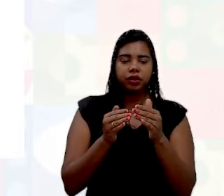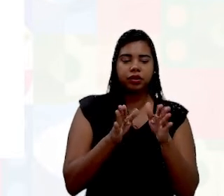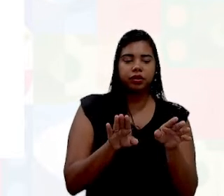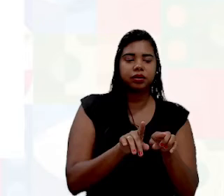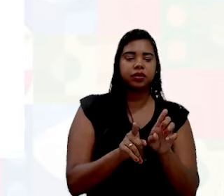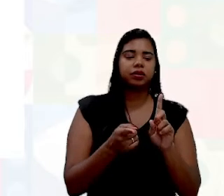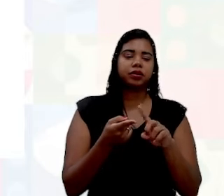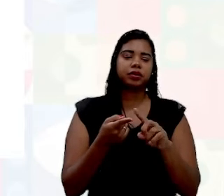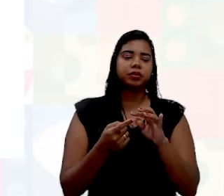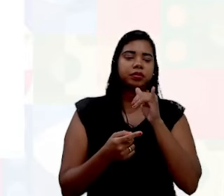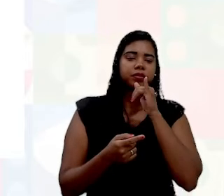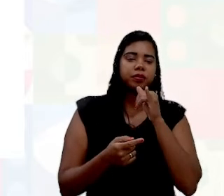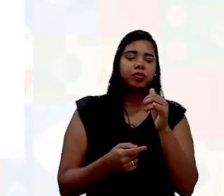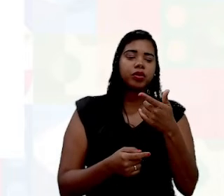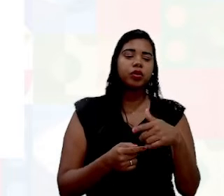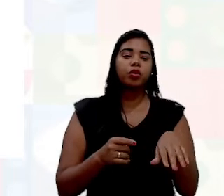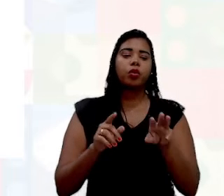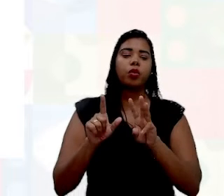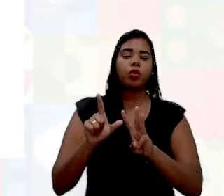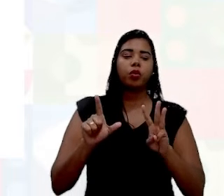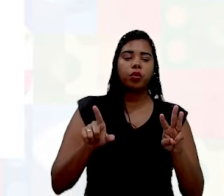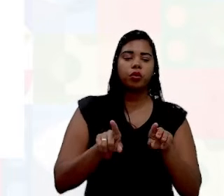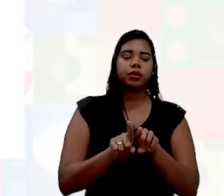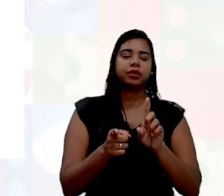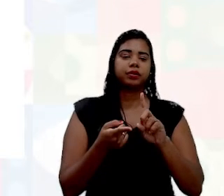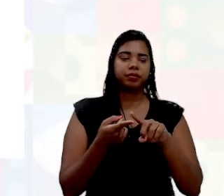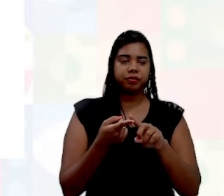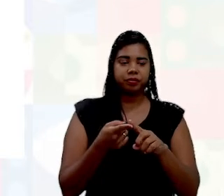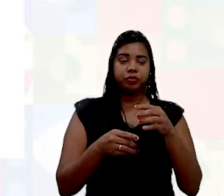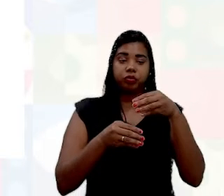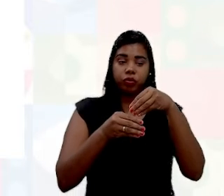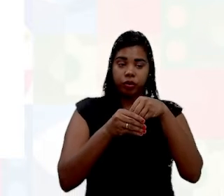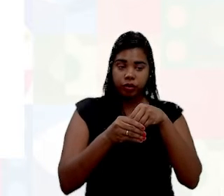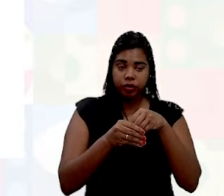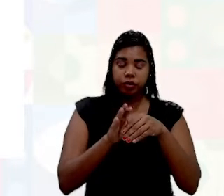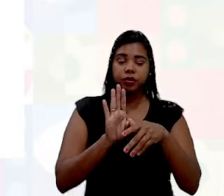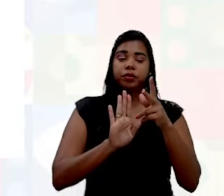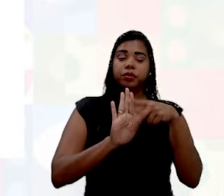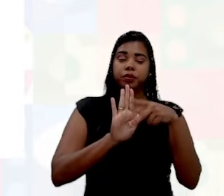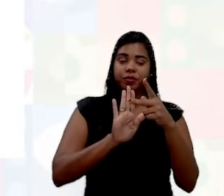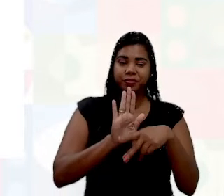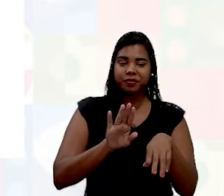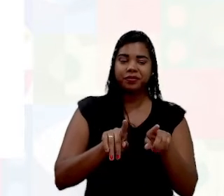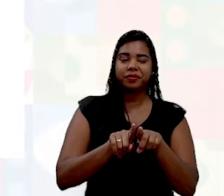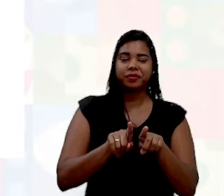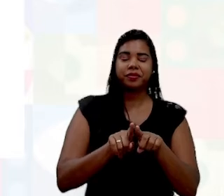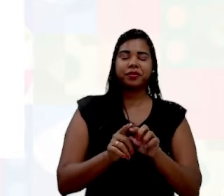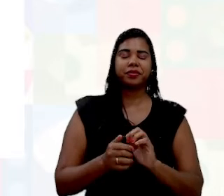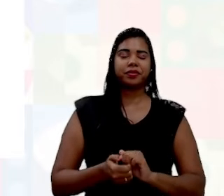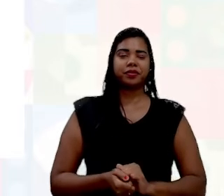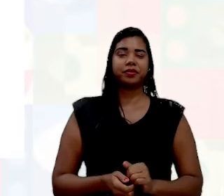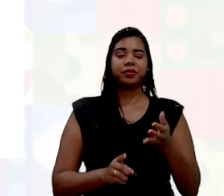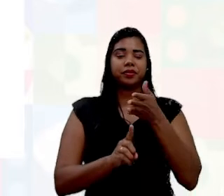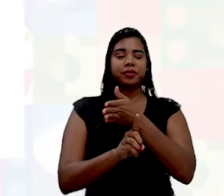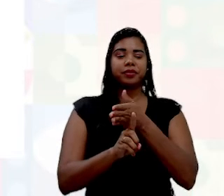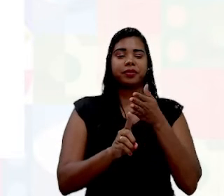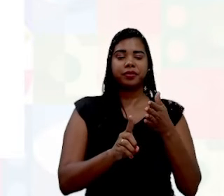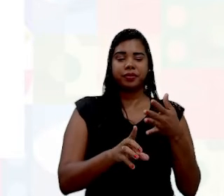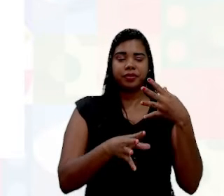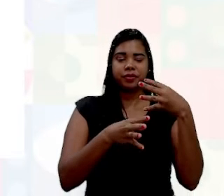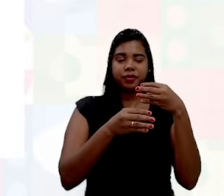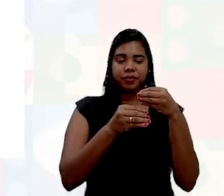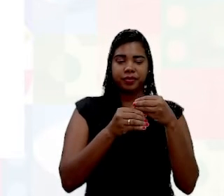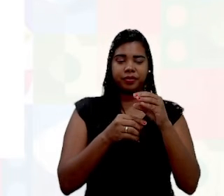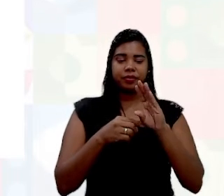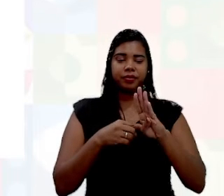uma página de outro site, né? Pode ser a página dentro do próprio projeto, tá ok? Então, cada direcionamento, né, que a views